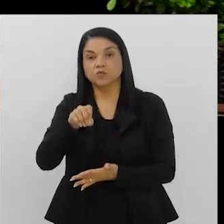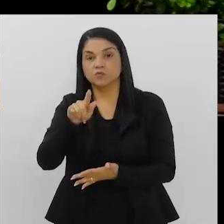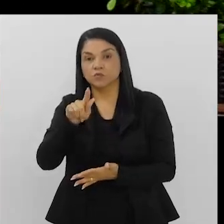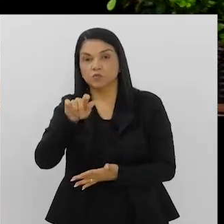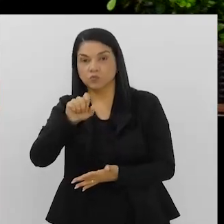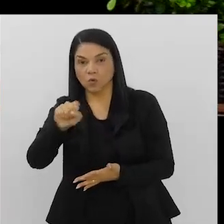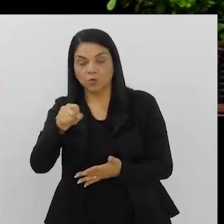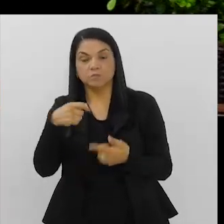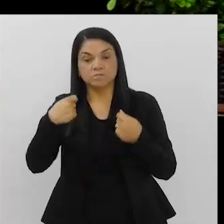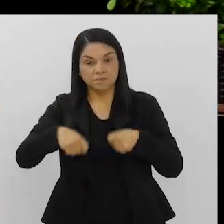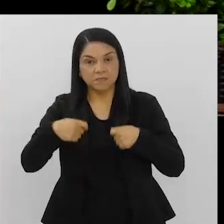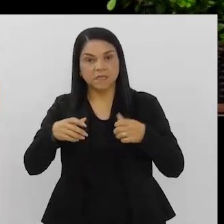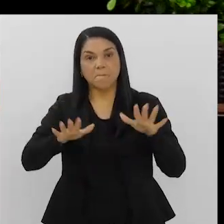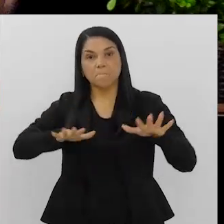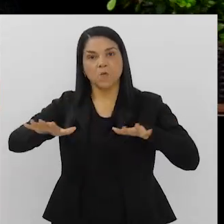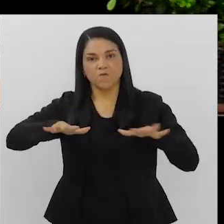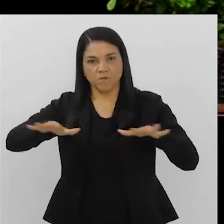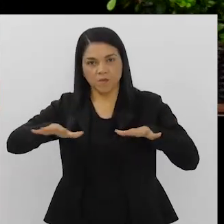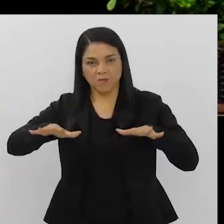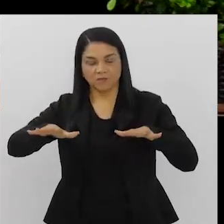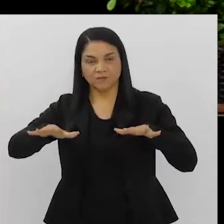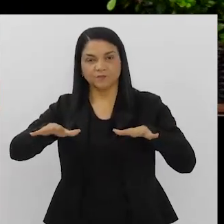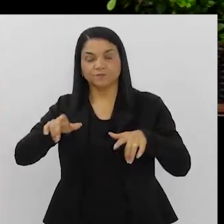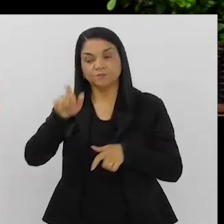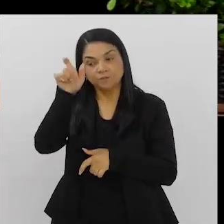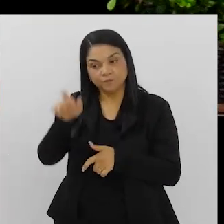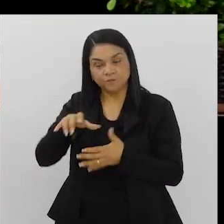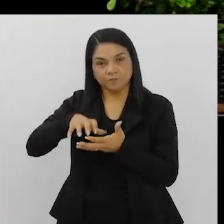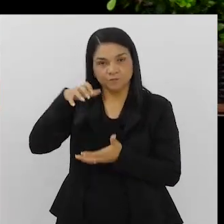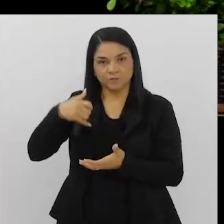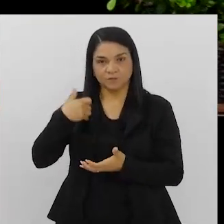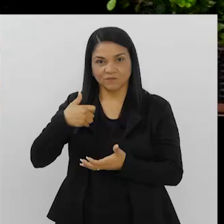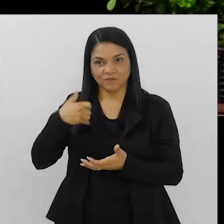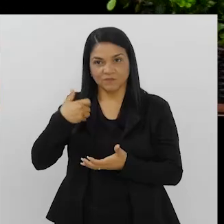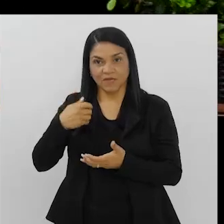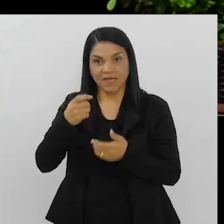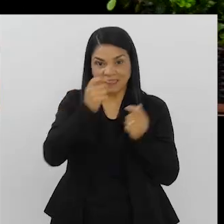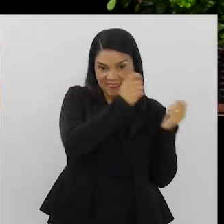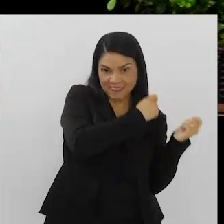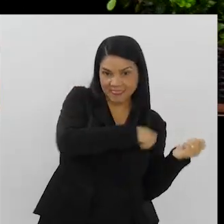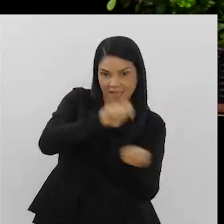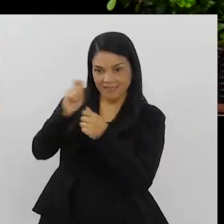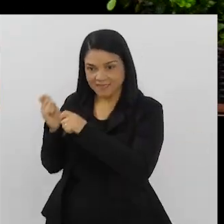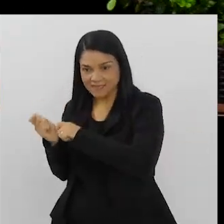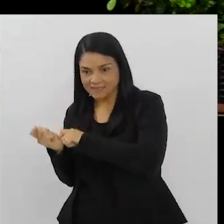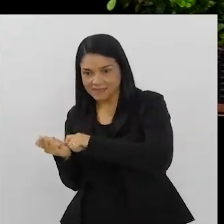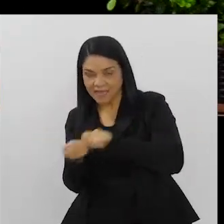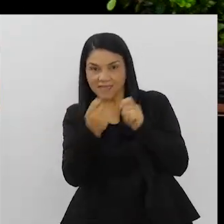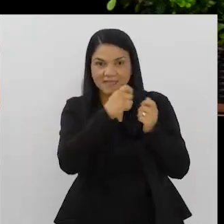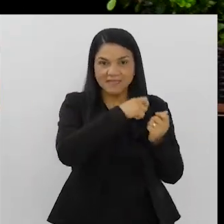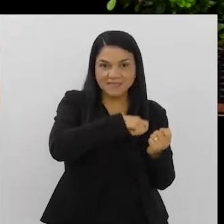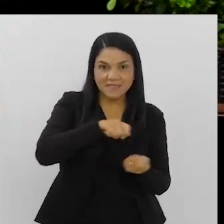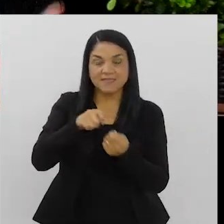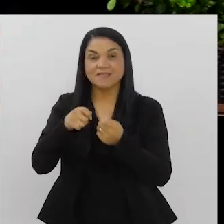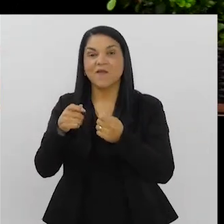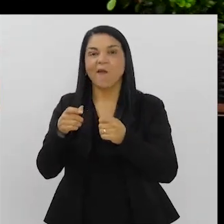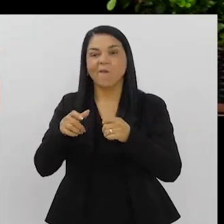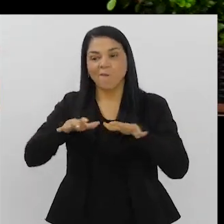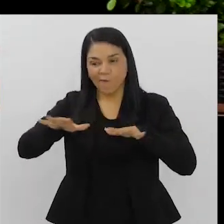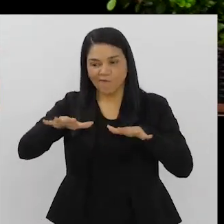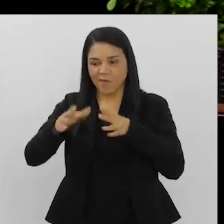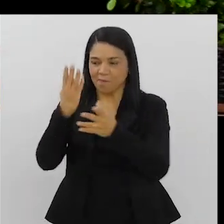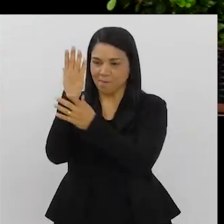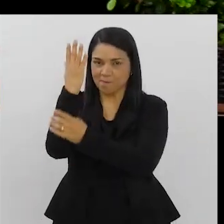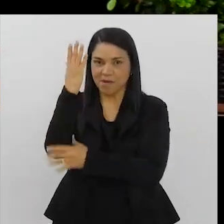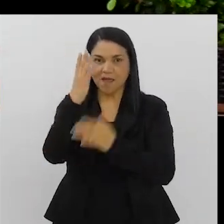que necessitam de movimentos. Então, a pessoa vai jogar um tênis, mas o movimento está sendo